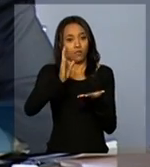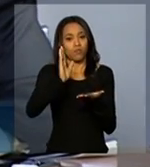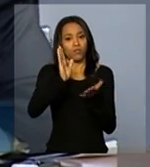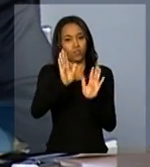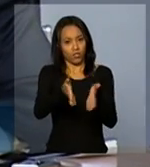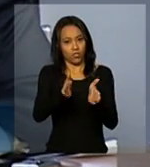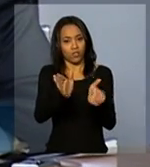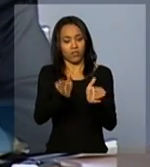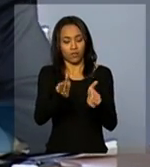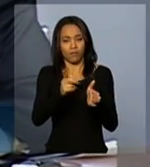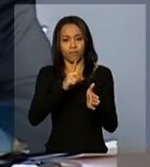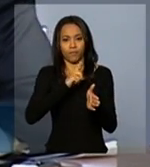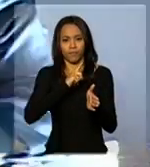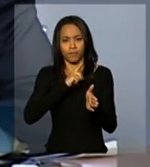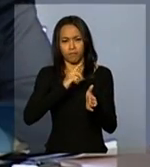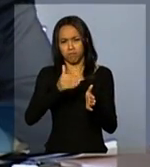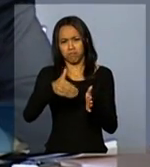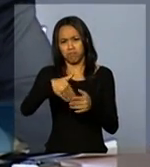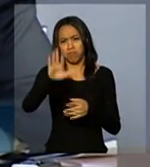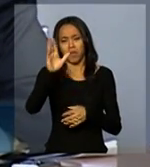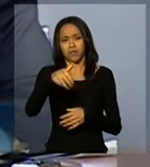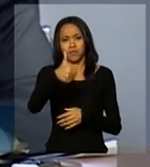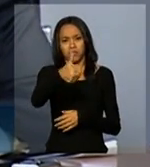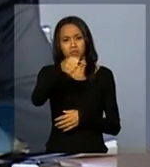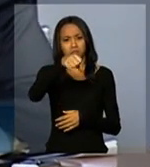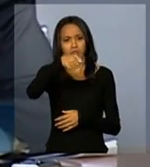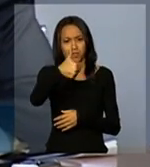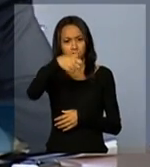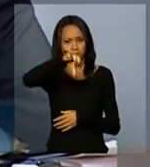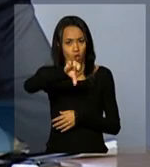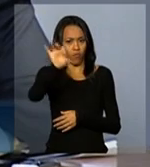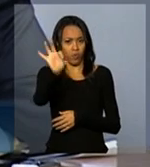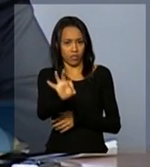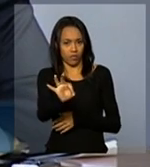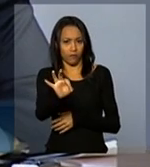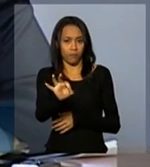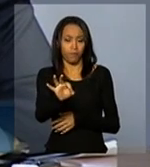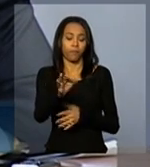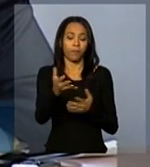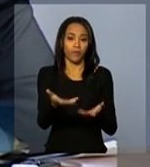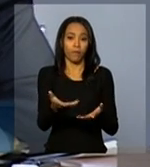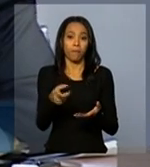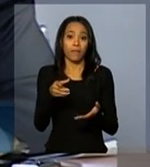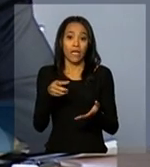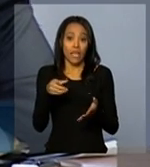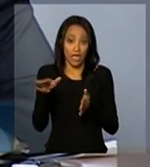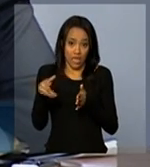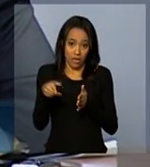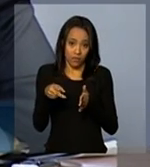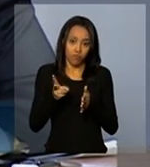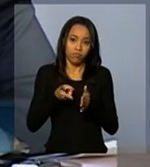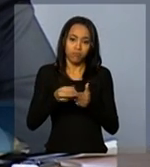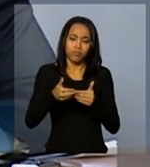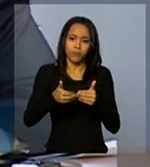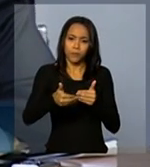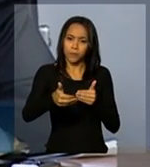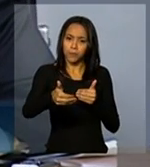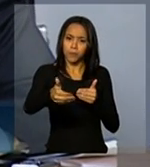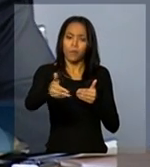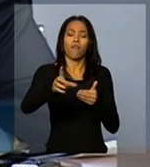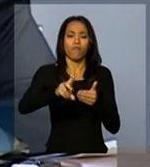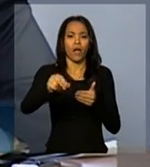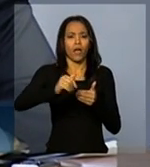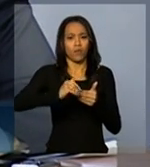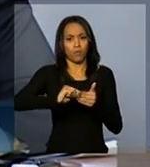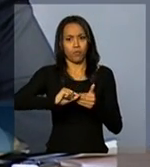teríamos mais de 19%. Essa trajetória, ela tende a aumentar nos